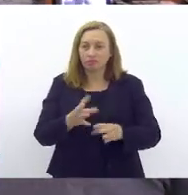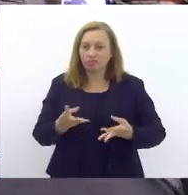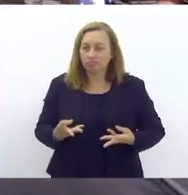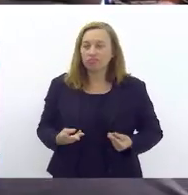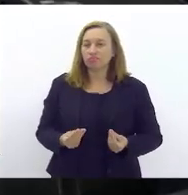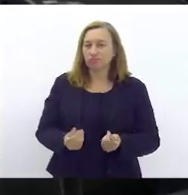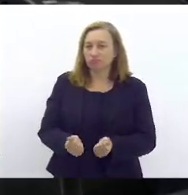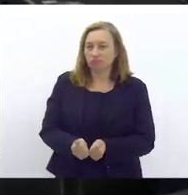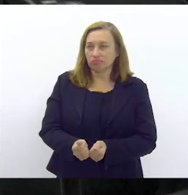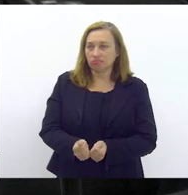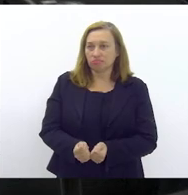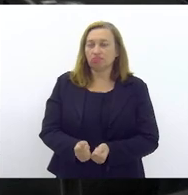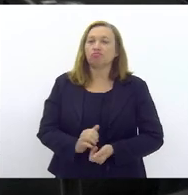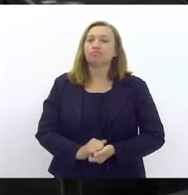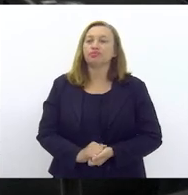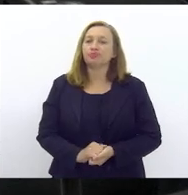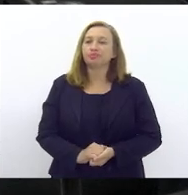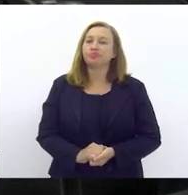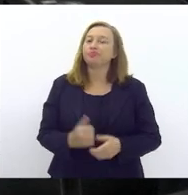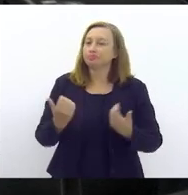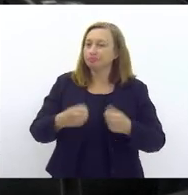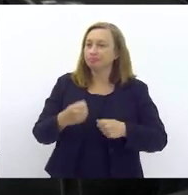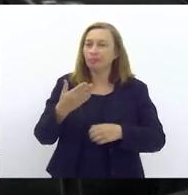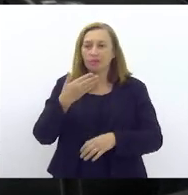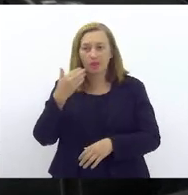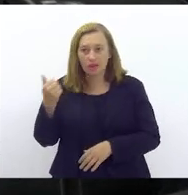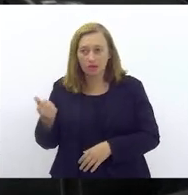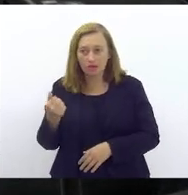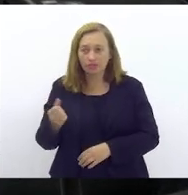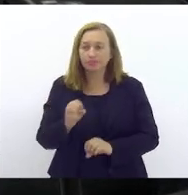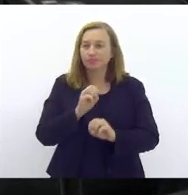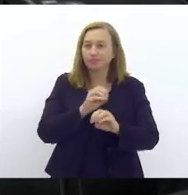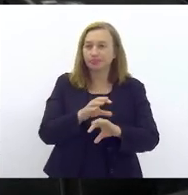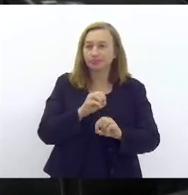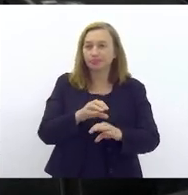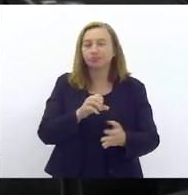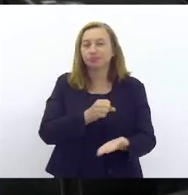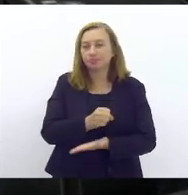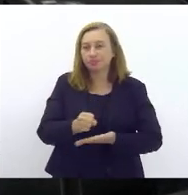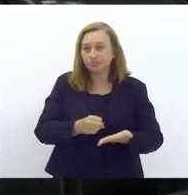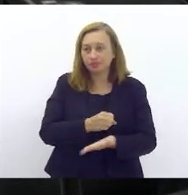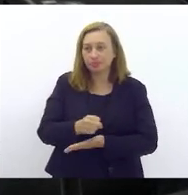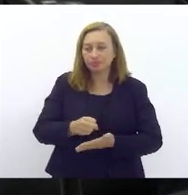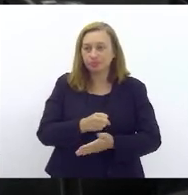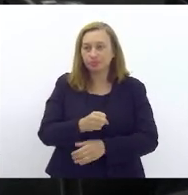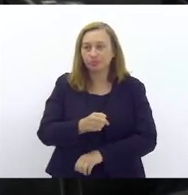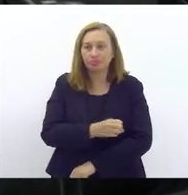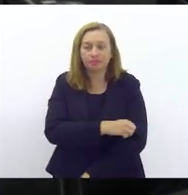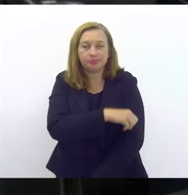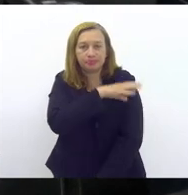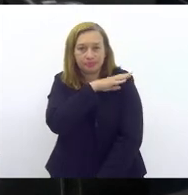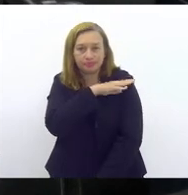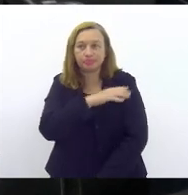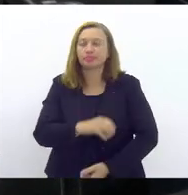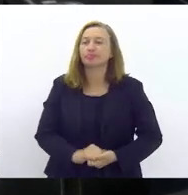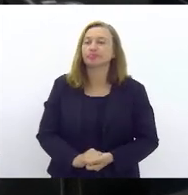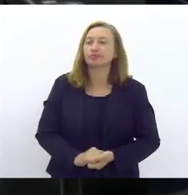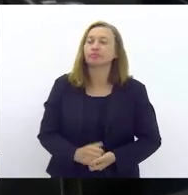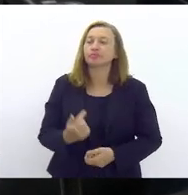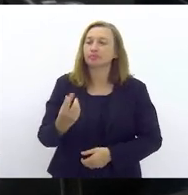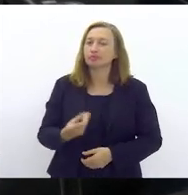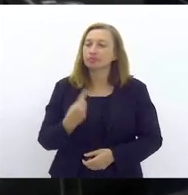sensível. Tenho plena noção de que a gente precisa melhorar muito a educação básica, o ensino fundamental, né? E a gente está